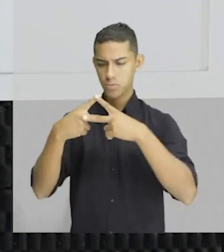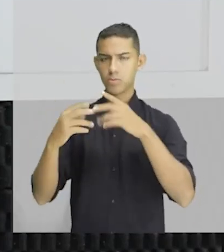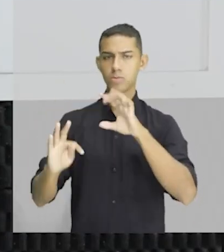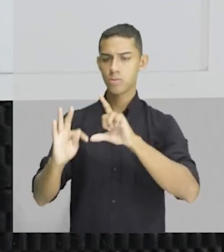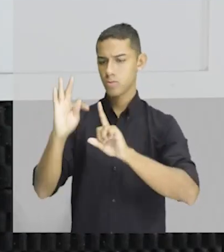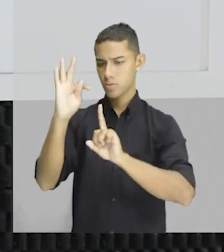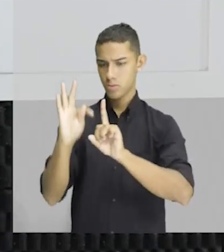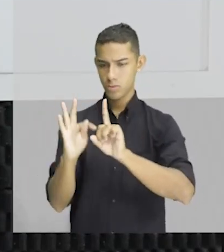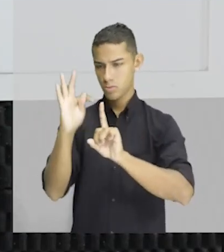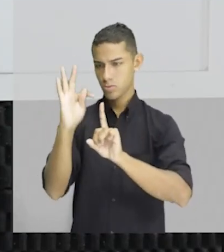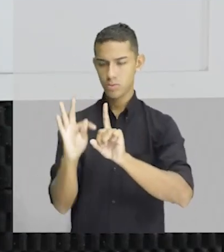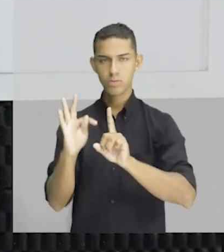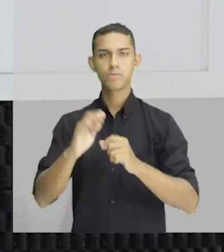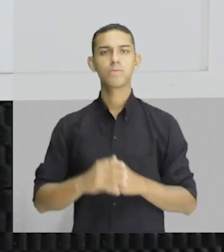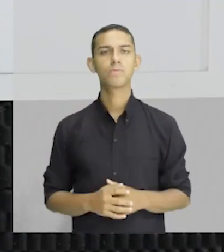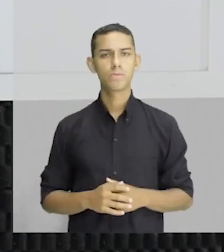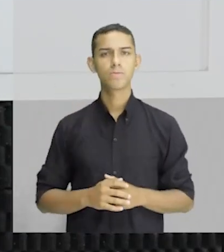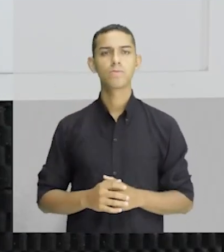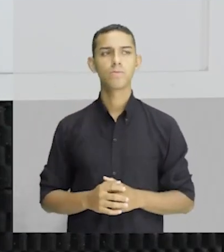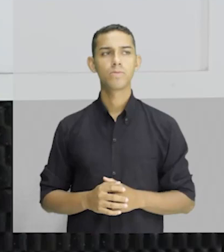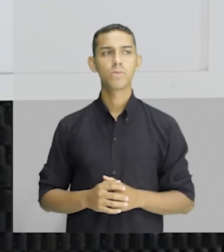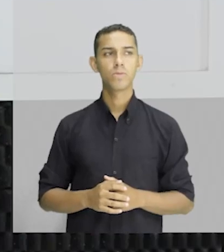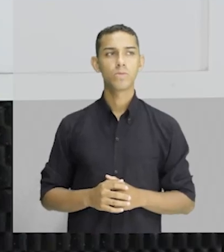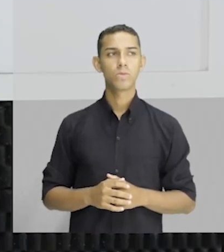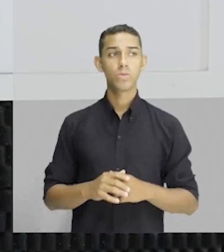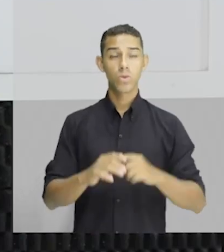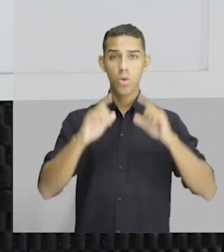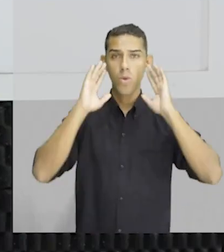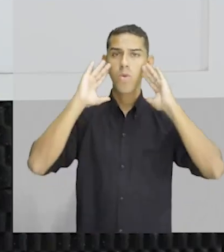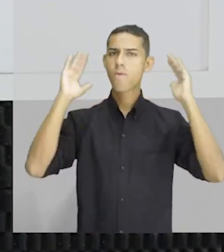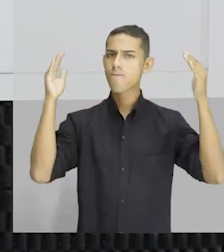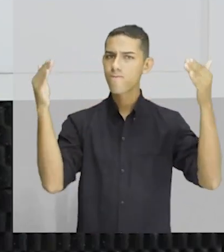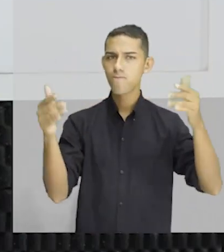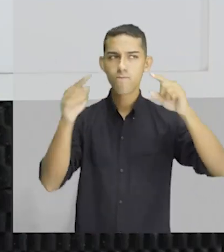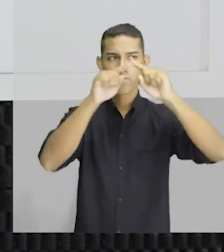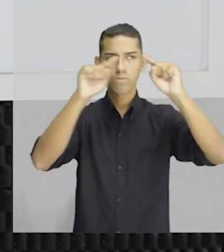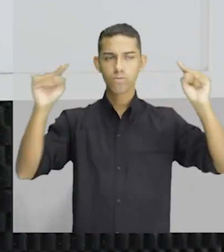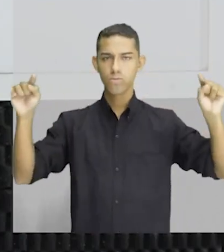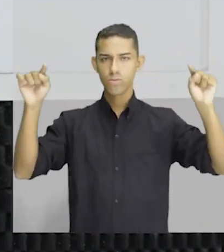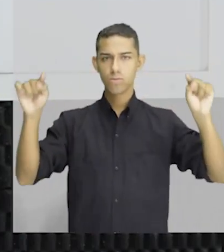temperatura. Dá uma frisada nessa fórmula para vocês aqui, ó.